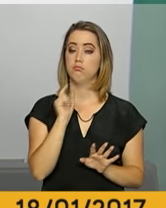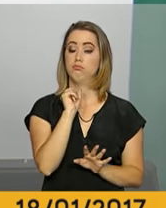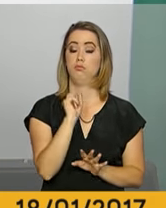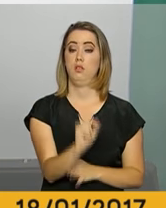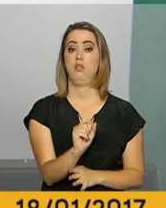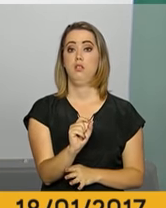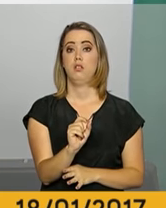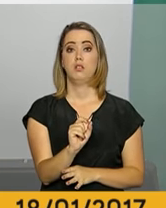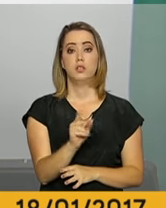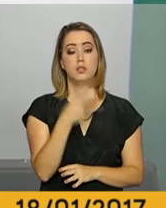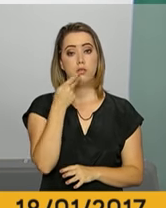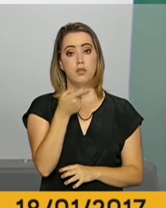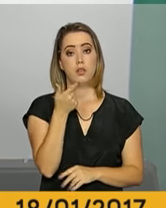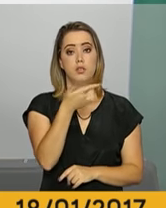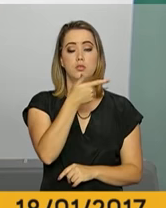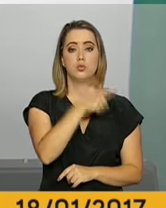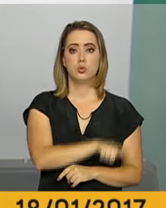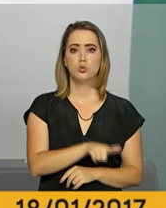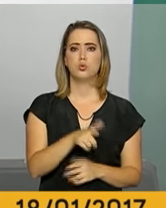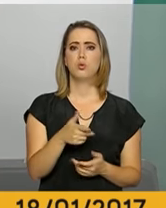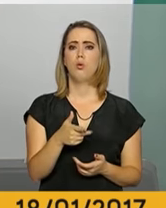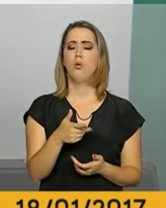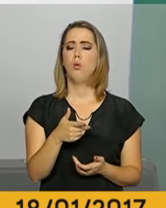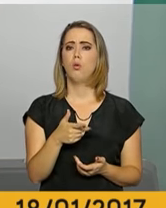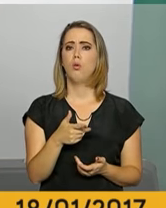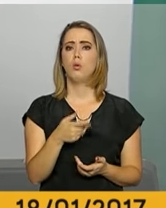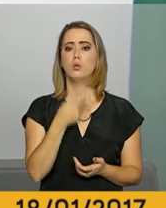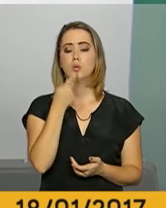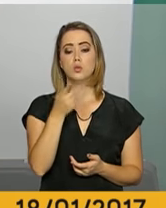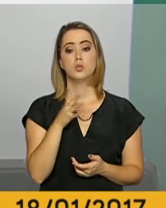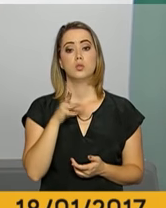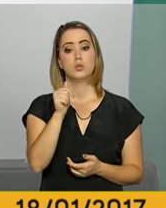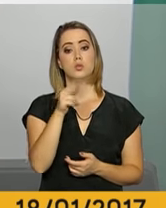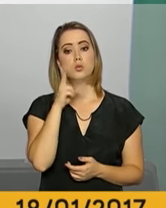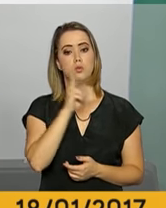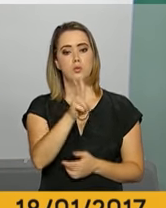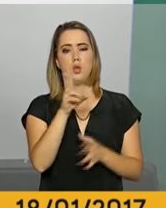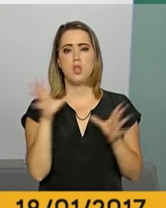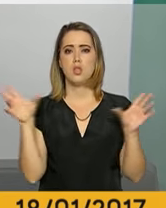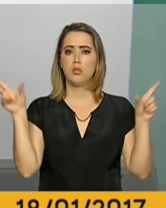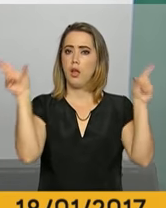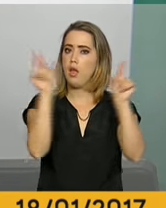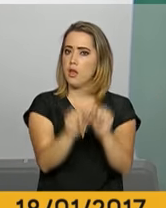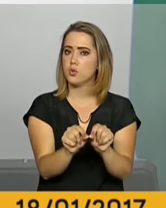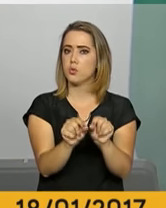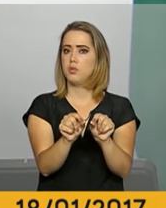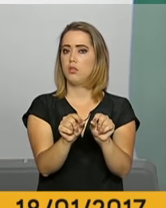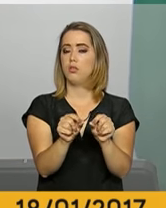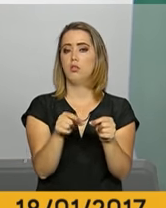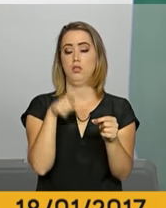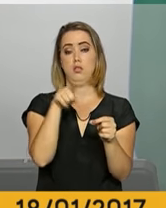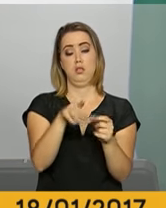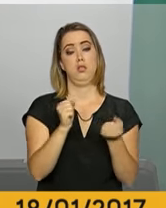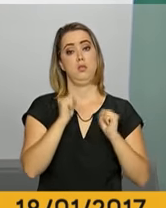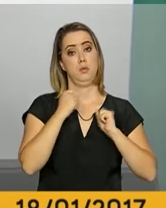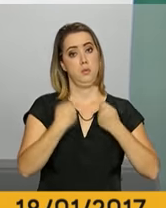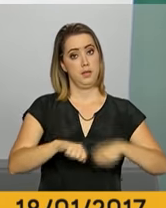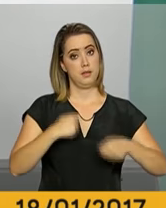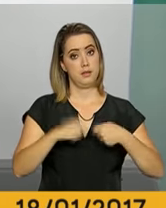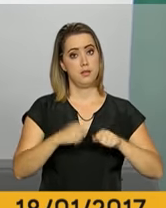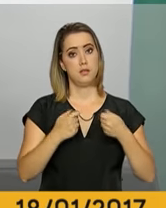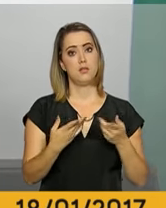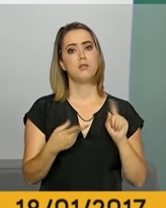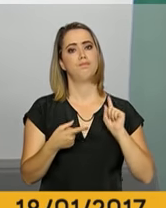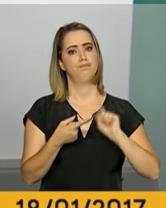eu quero ressaltar que tudo isso, portanto, vejam, eu estou num resumo, estou dizendo que isto impõe fazer